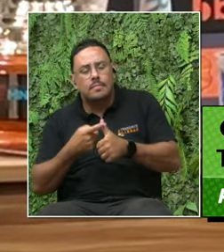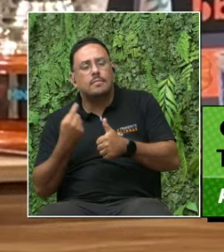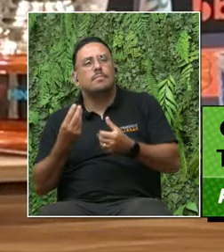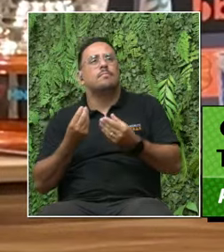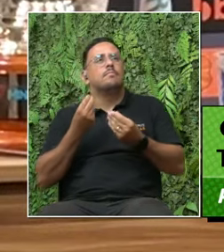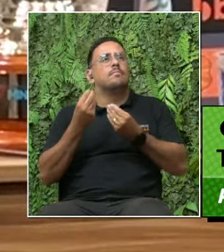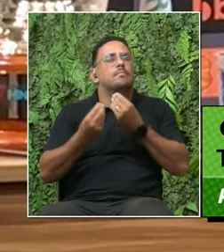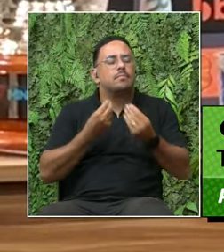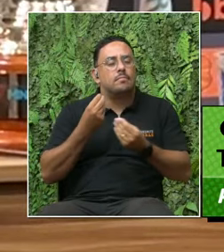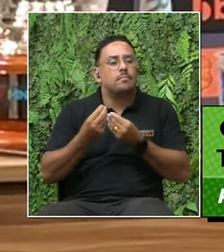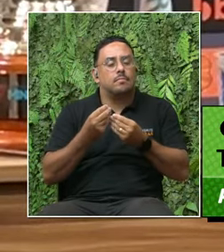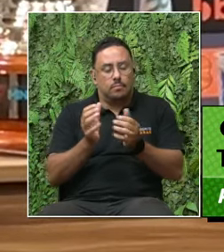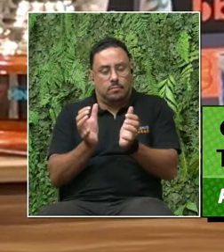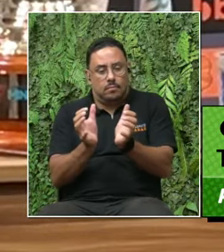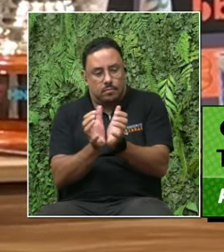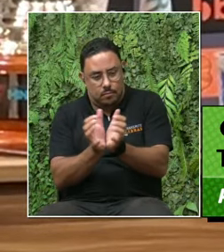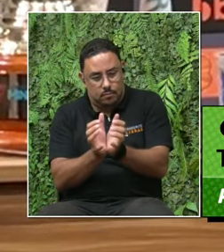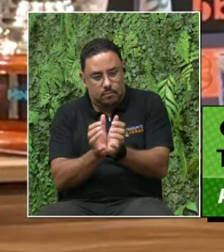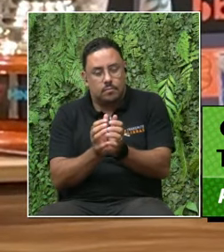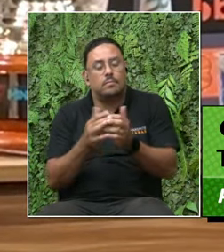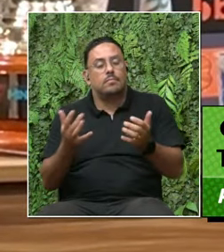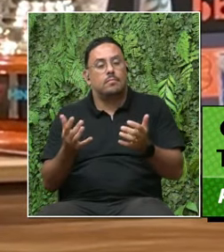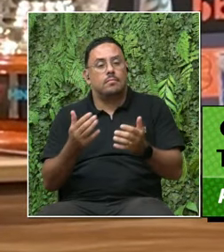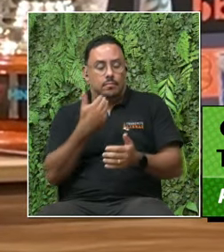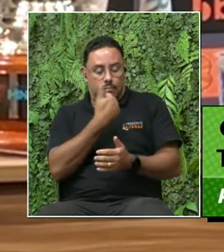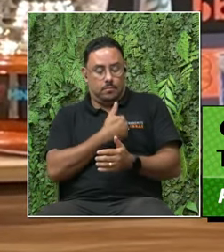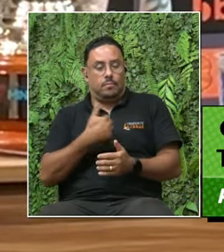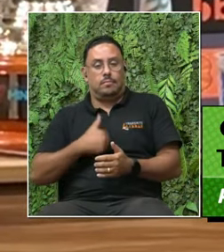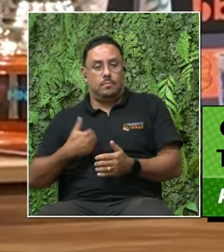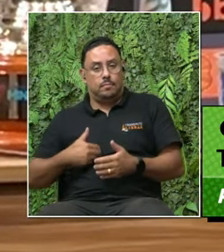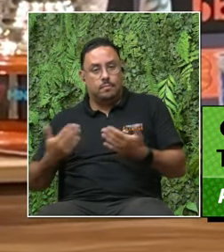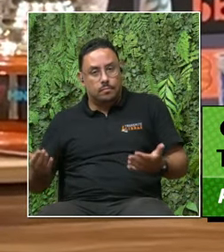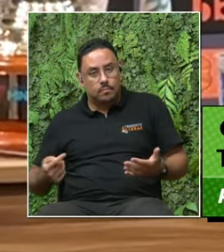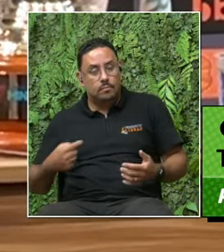primera Club atltico